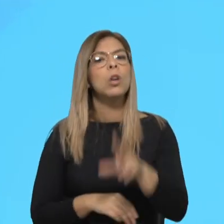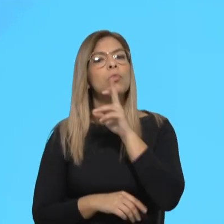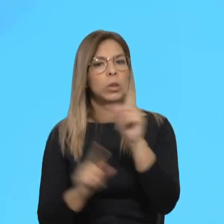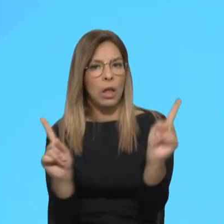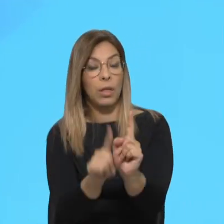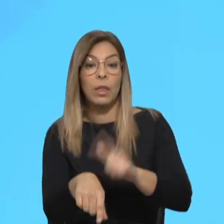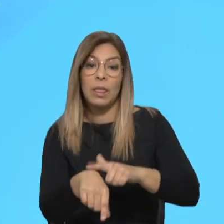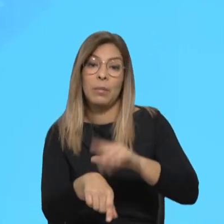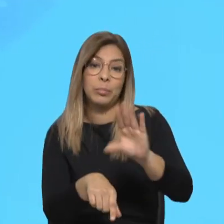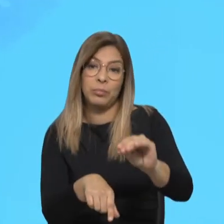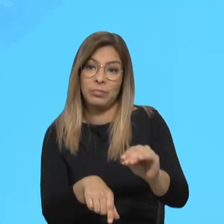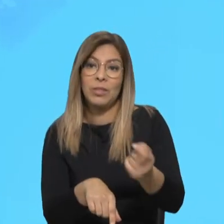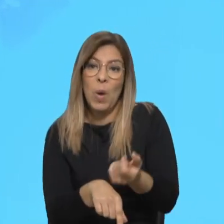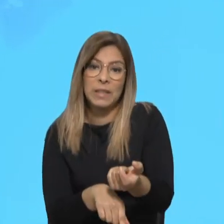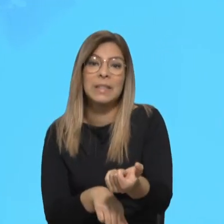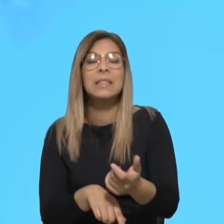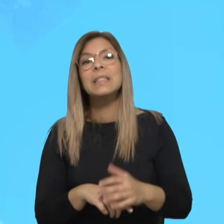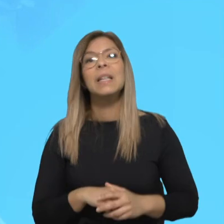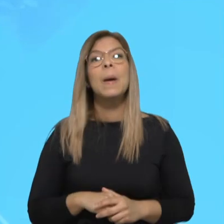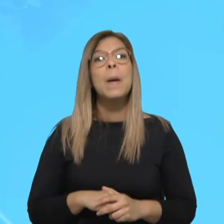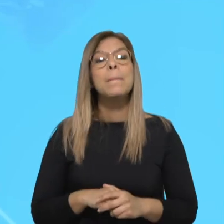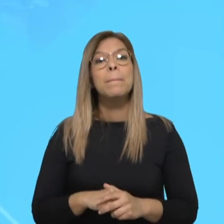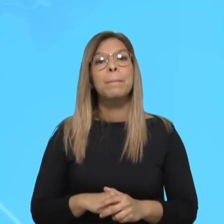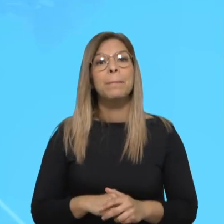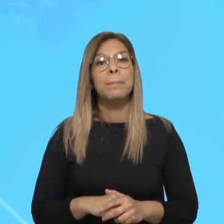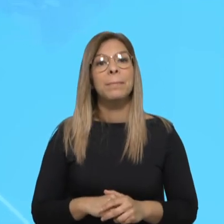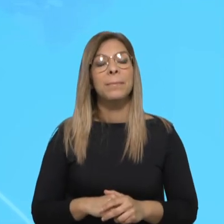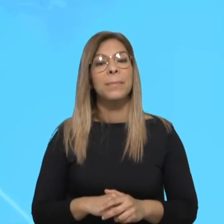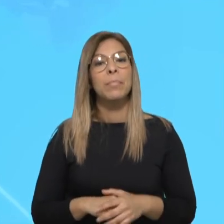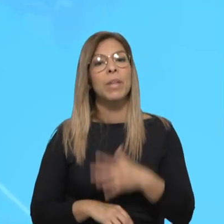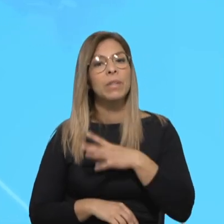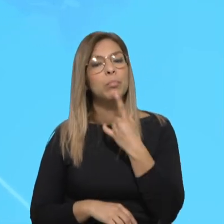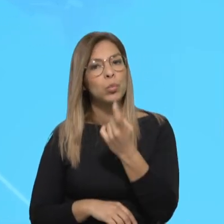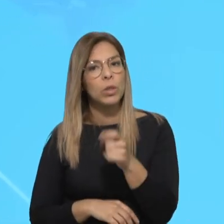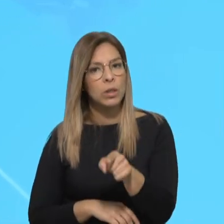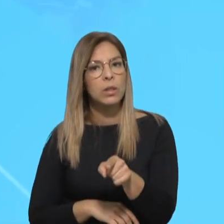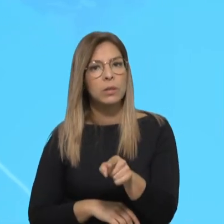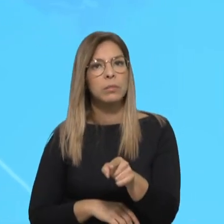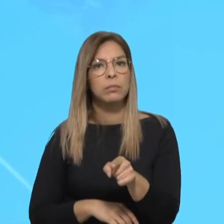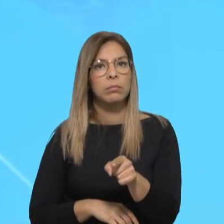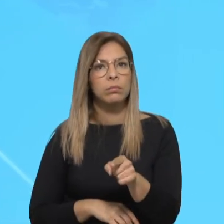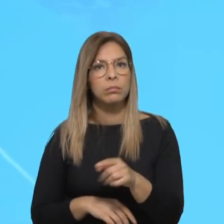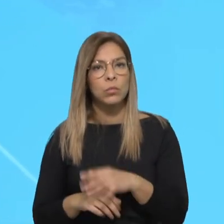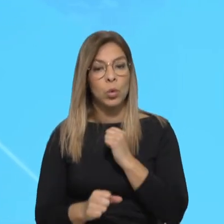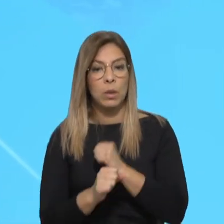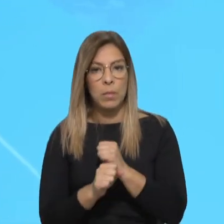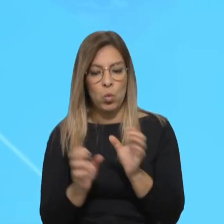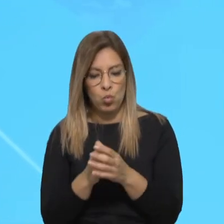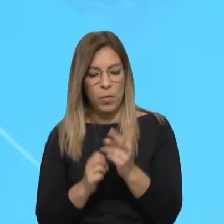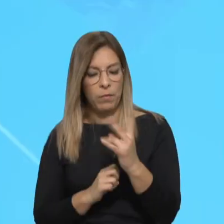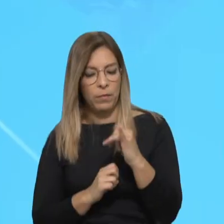tempo já está para lá dos limites, porque gostava de que ainda nos falasse sobre o trabalho do Grupo Vita para